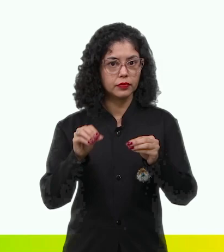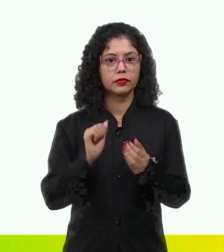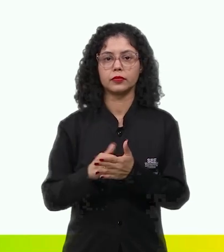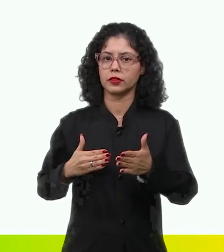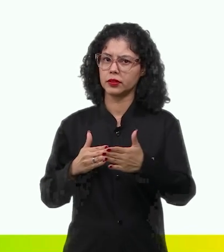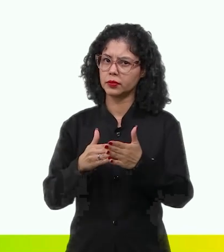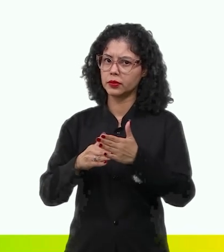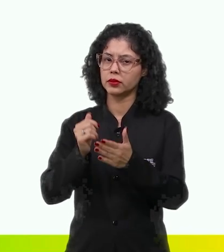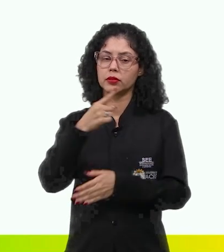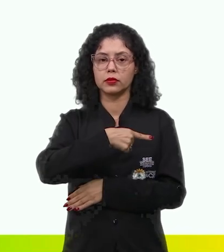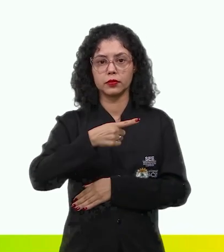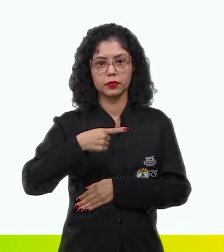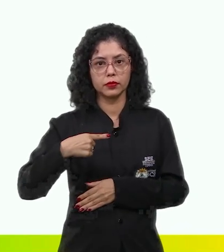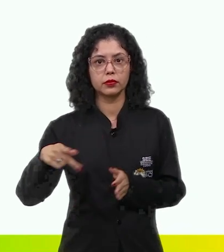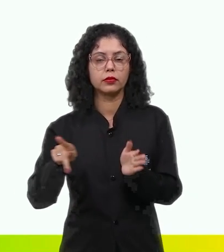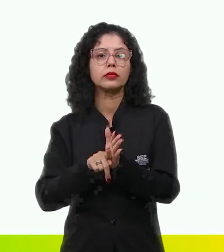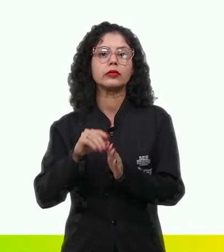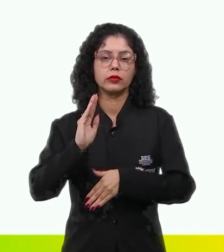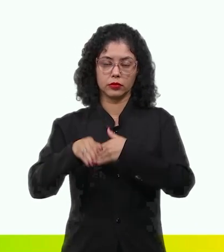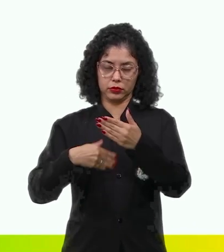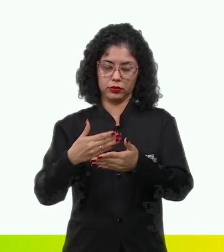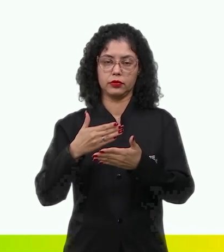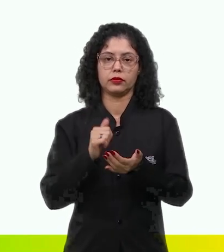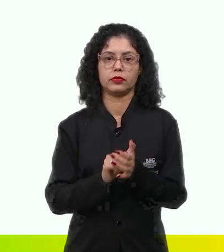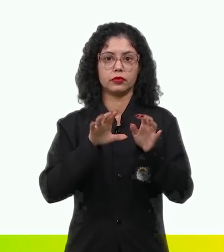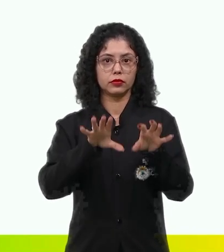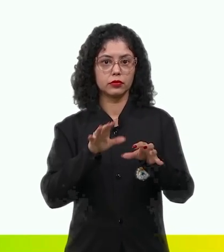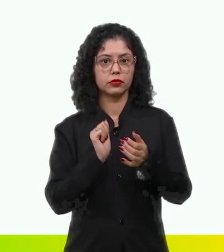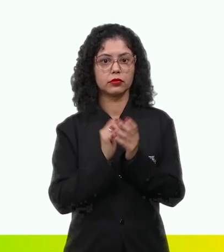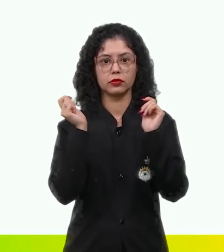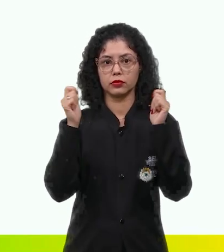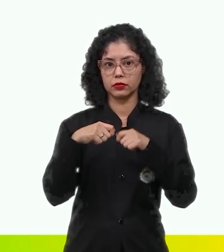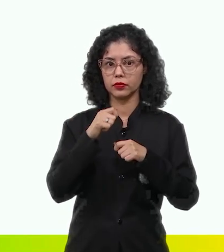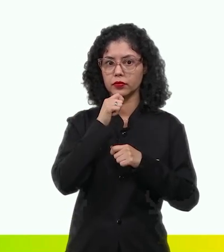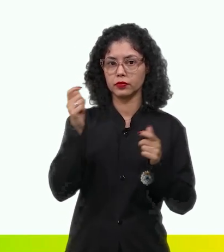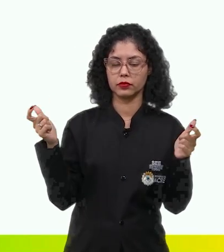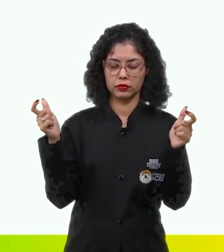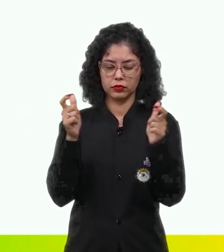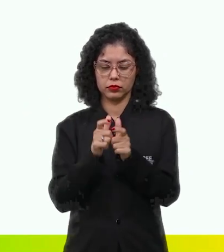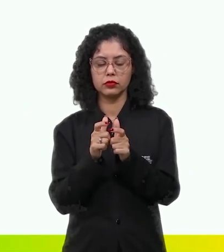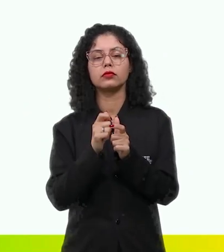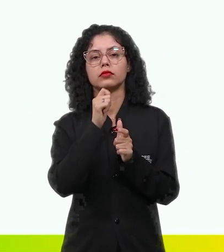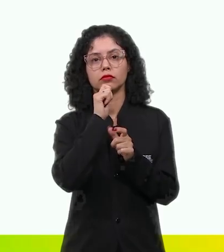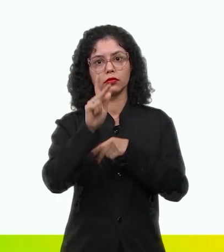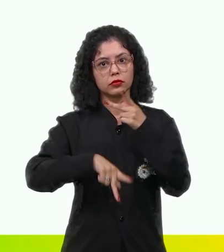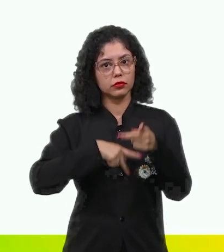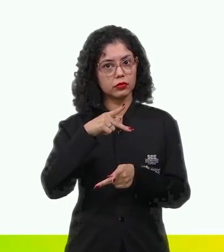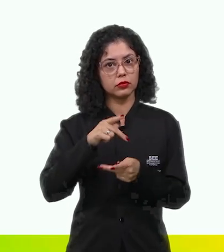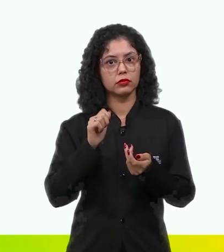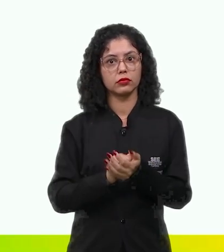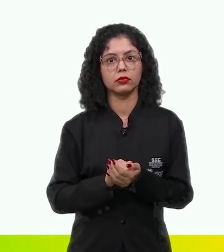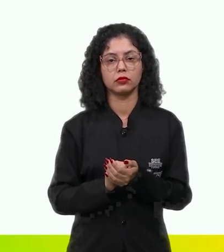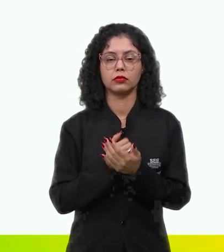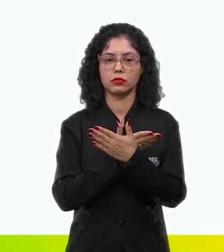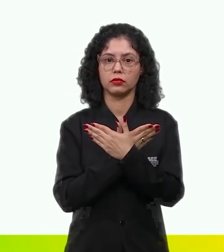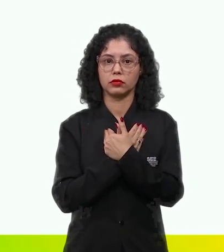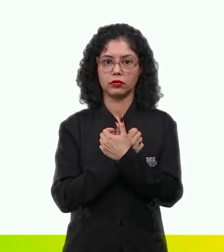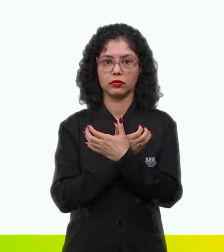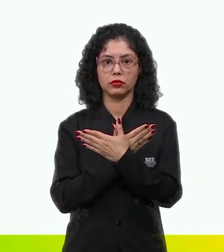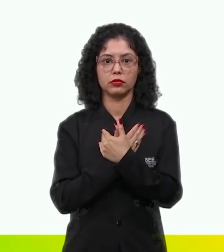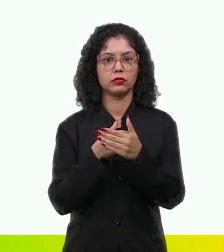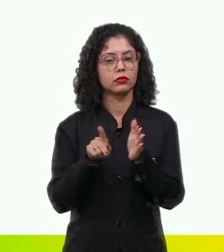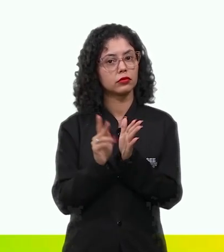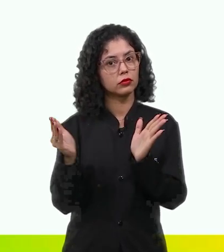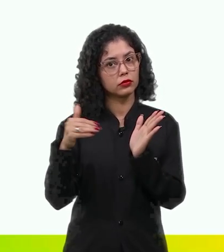que as larvas de borboleta se desenvolvam. Assim, é possível reduzir a densidade populacional das borboletas até níveis